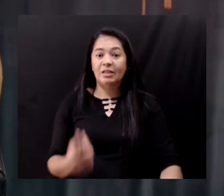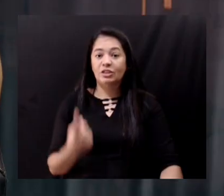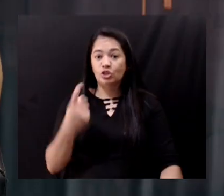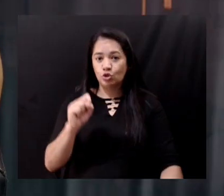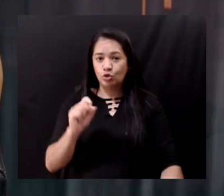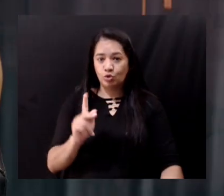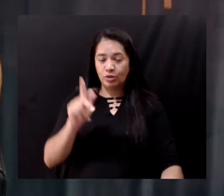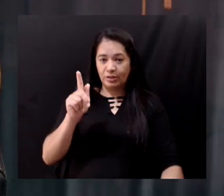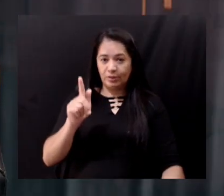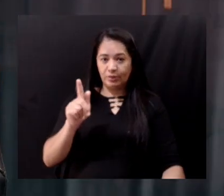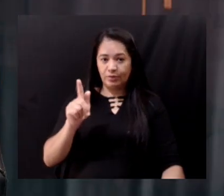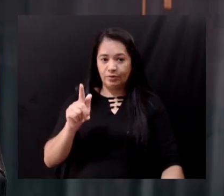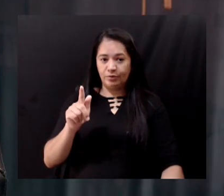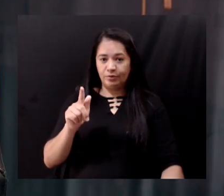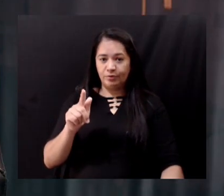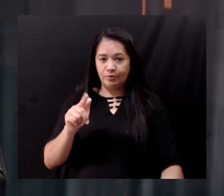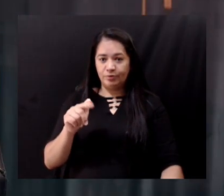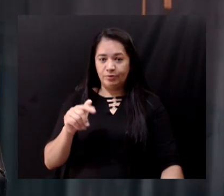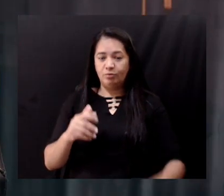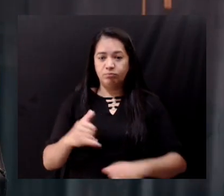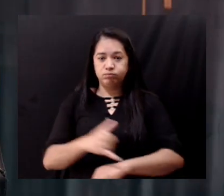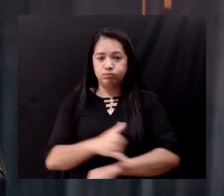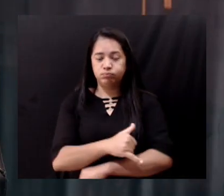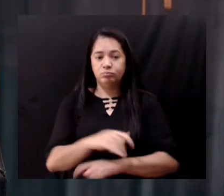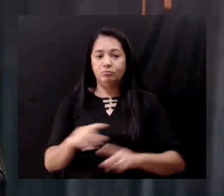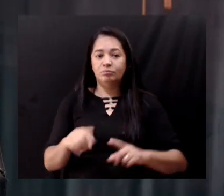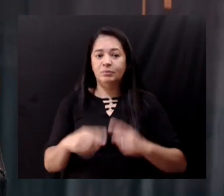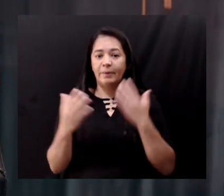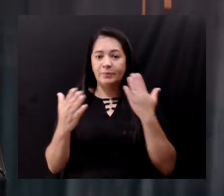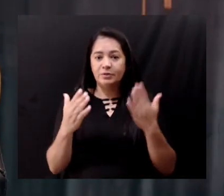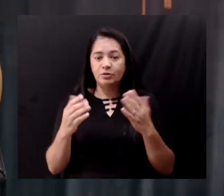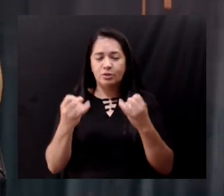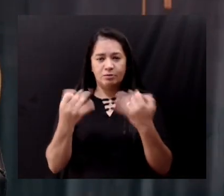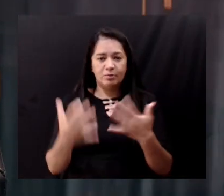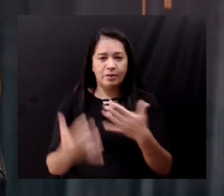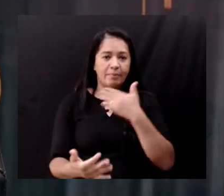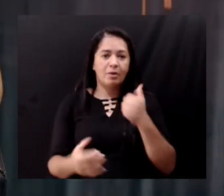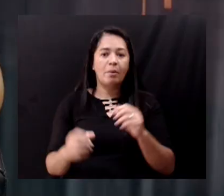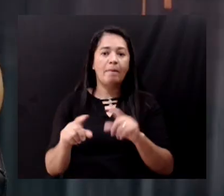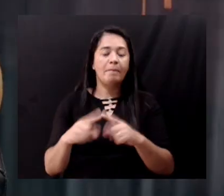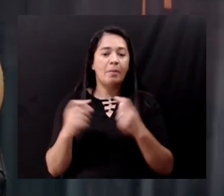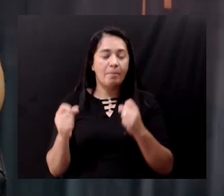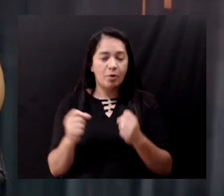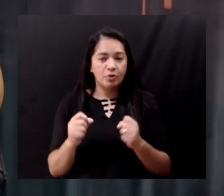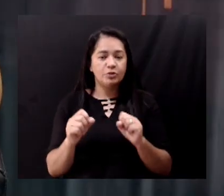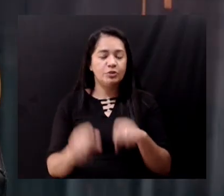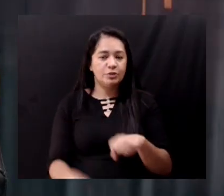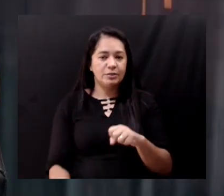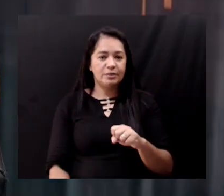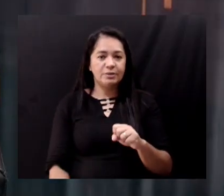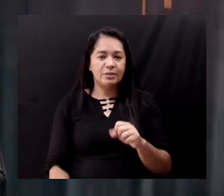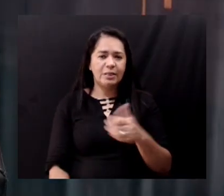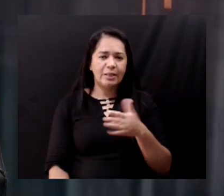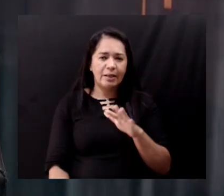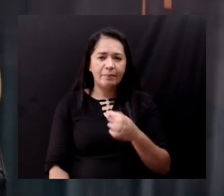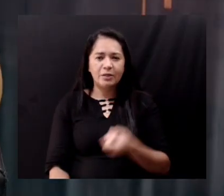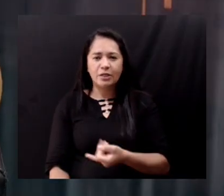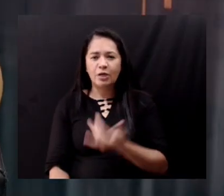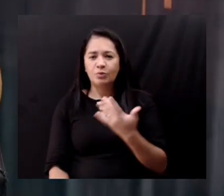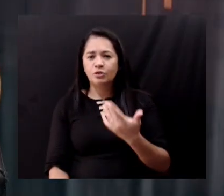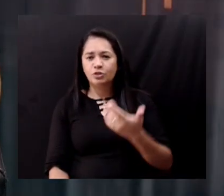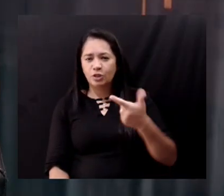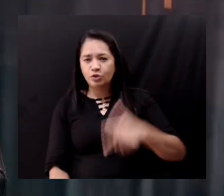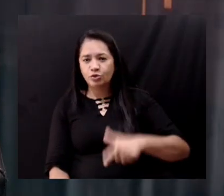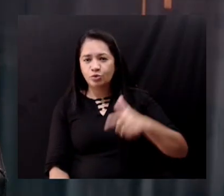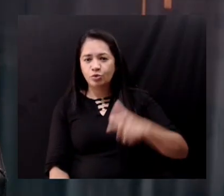pouco mais disso, mas pode ser sim, dependendo da intensidade, da frequência que isso acontece, porque o